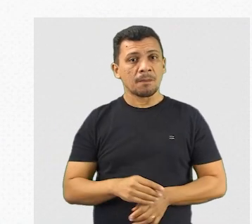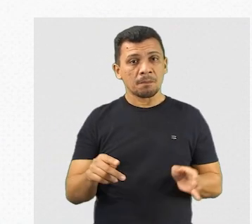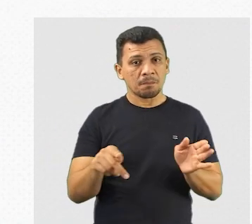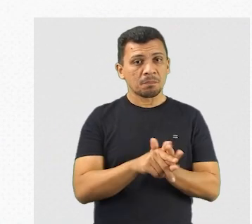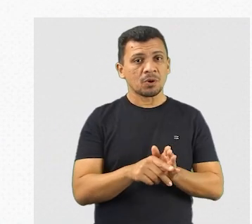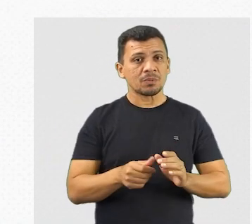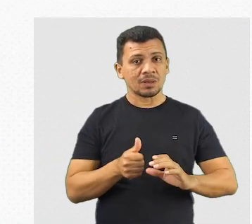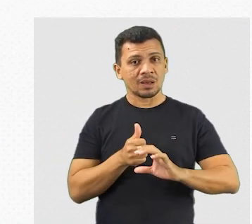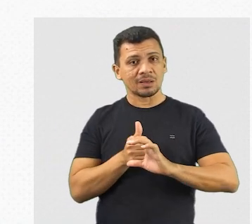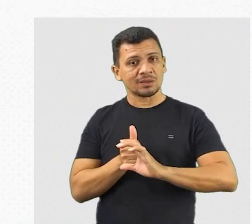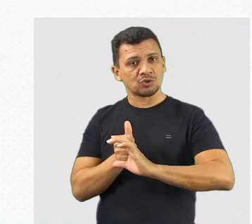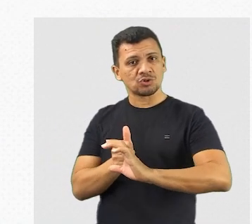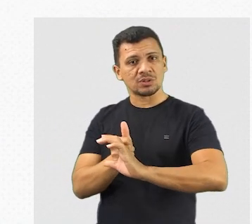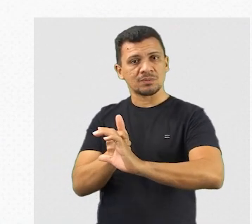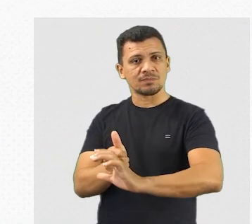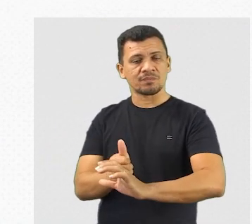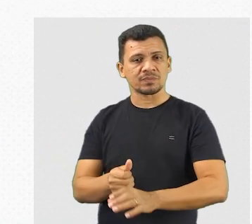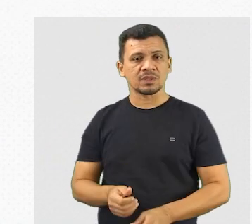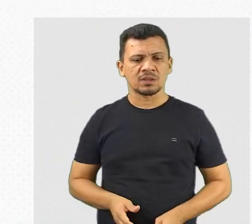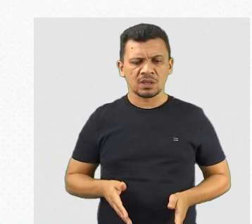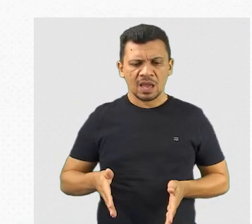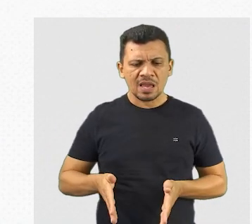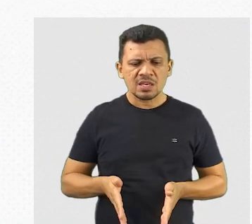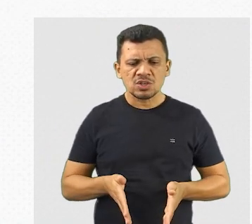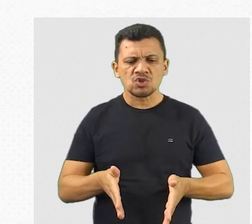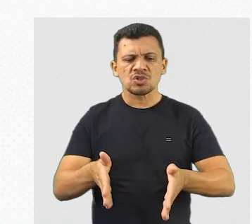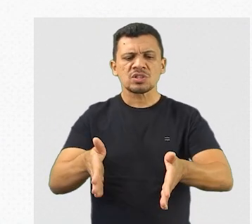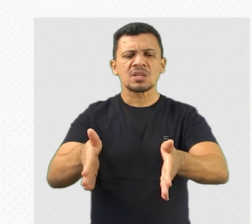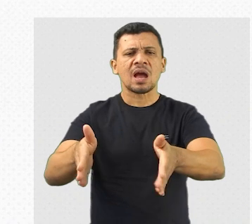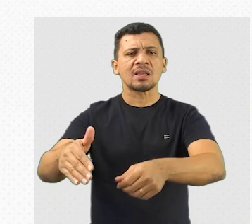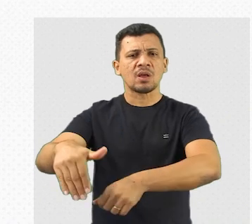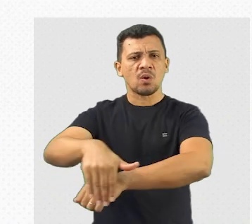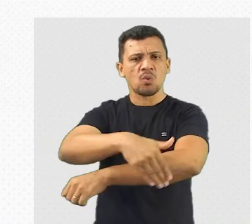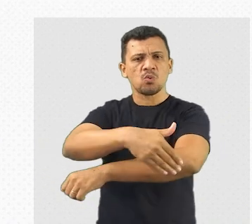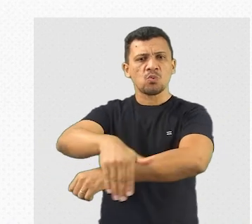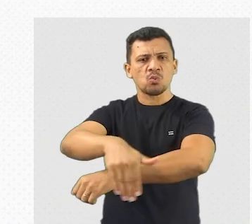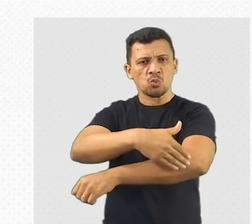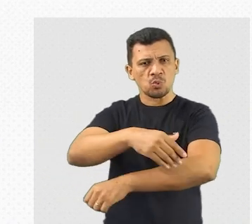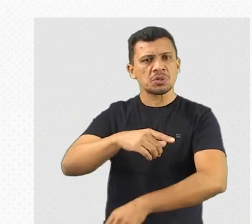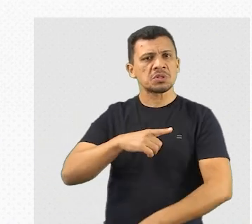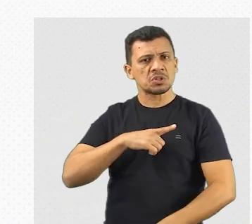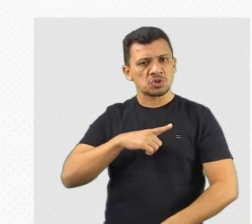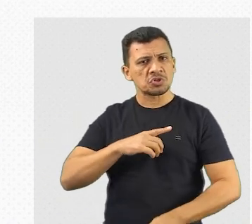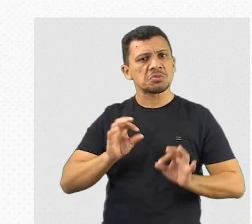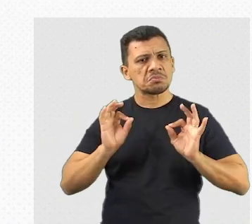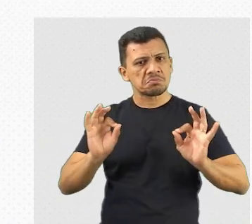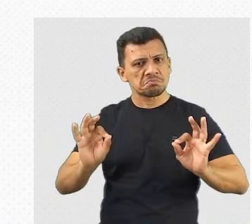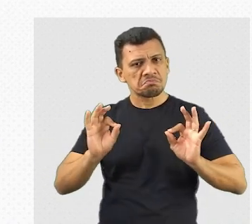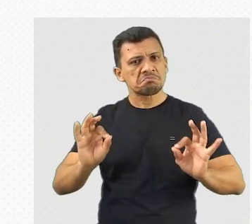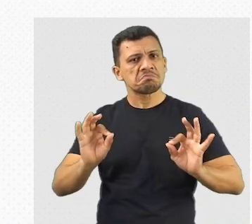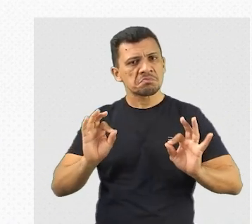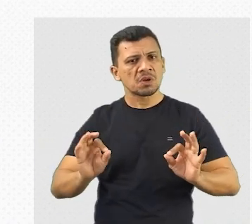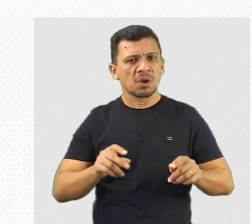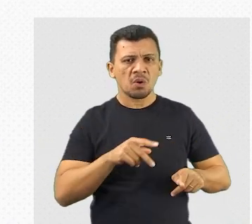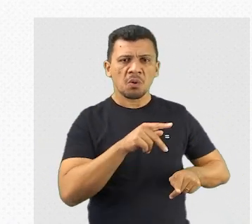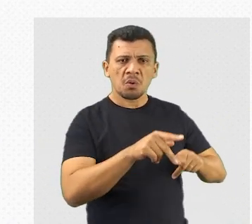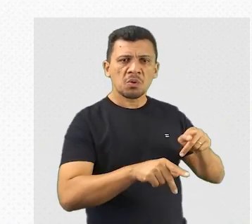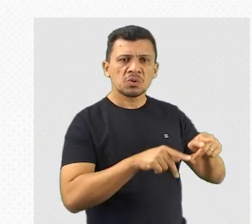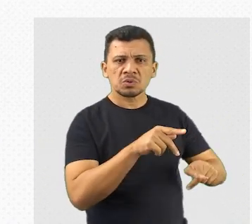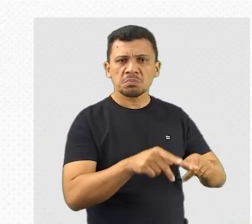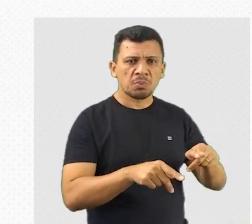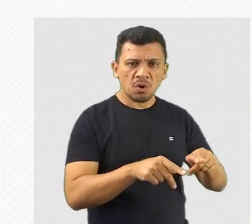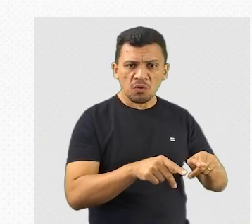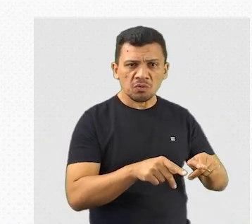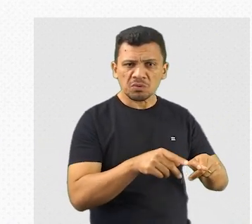naquele período. A estrada romana, como assim estrada romana? Os romanos tinham ruas pavimentadas e calçadas, enquanto outros povos eram